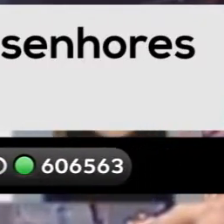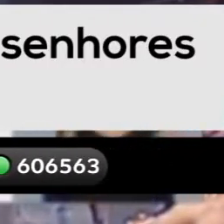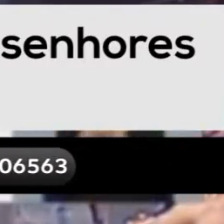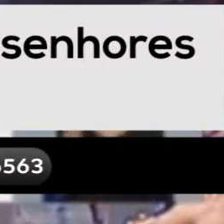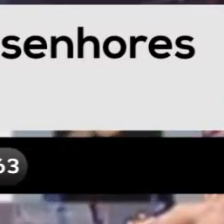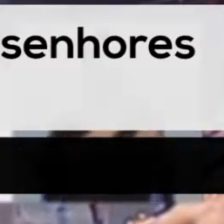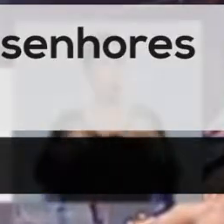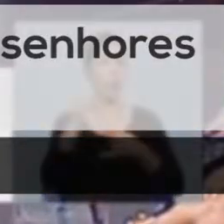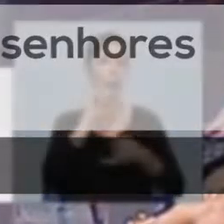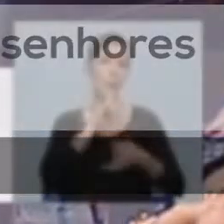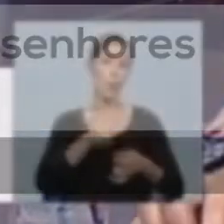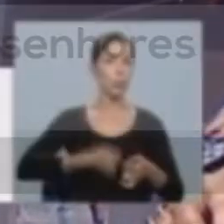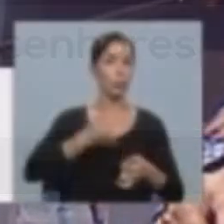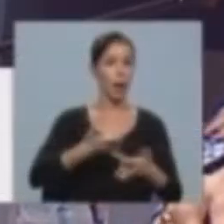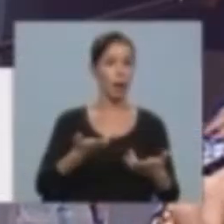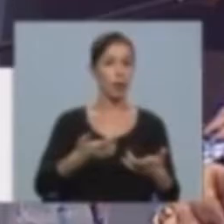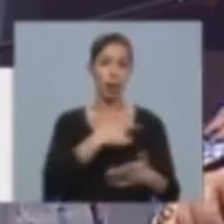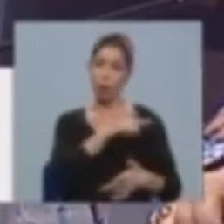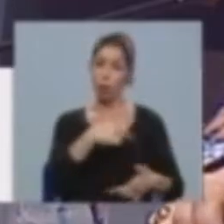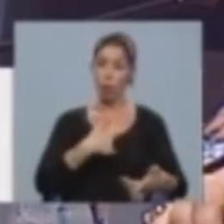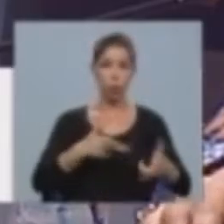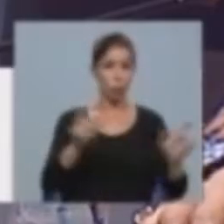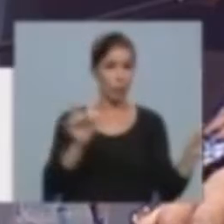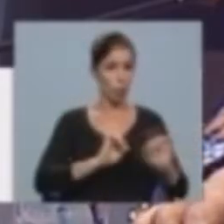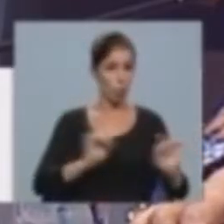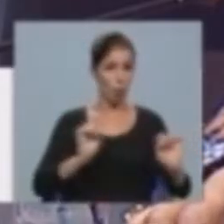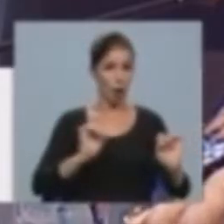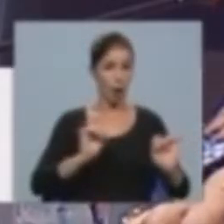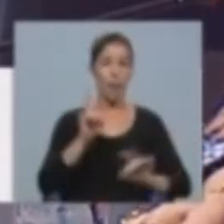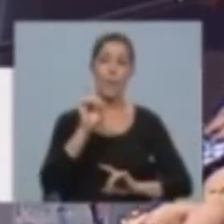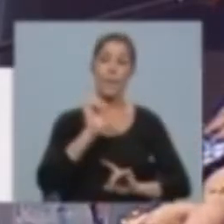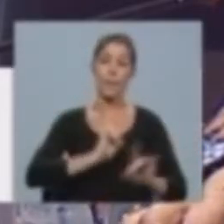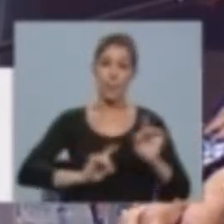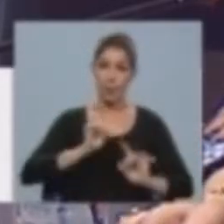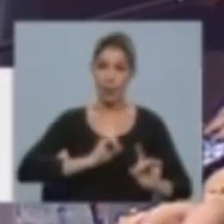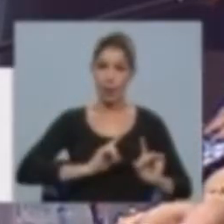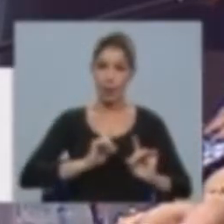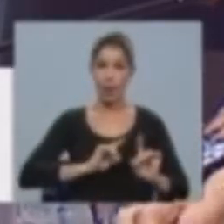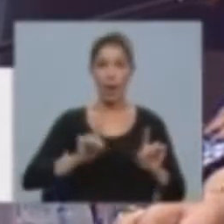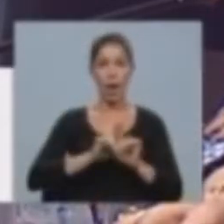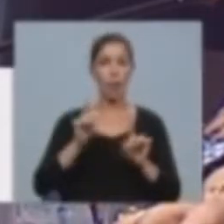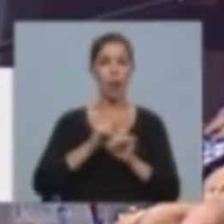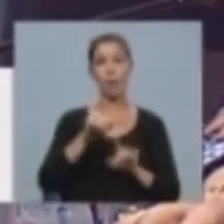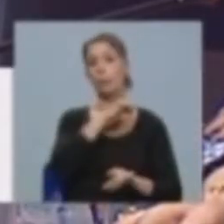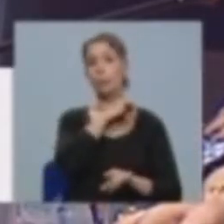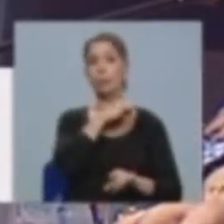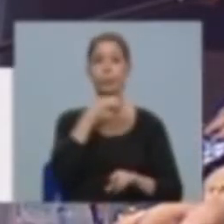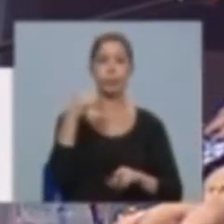supere estas questões todas. Agora, nós não estamos disponíveis para colocar um tampão daquilo que os senhores